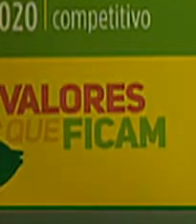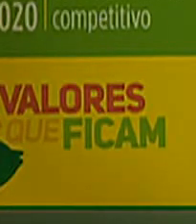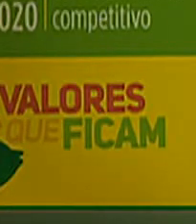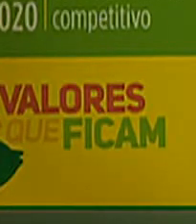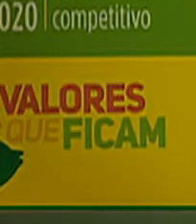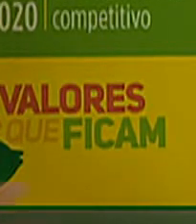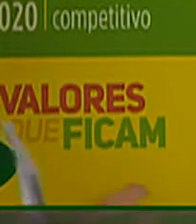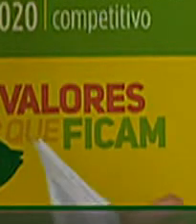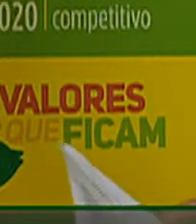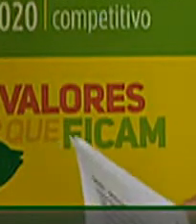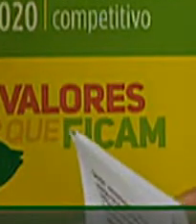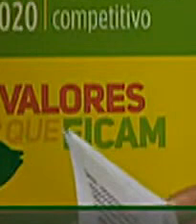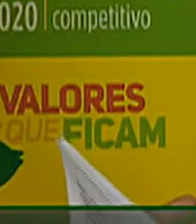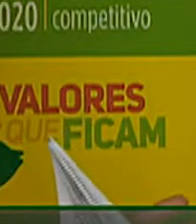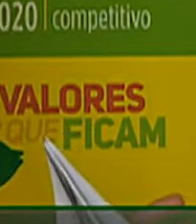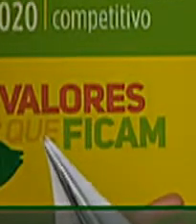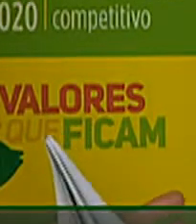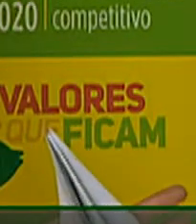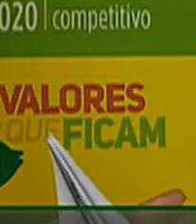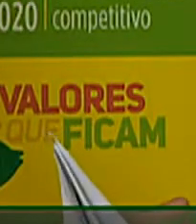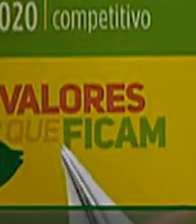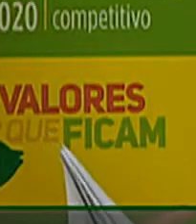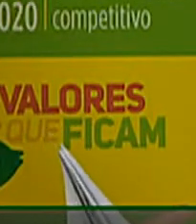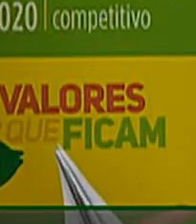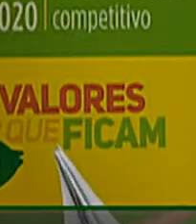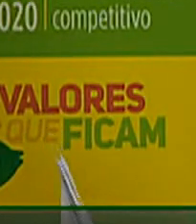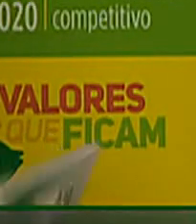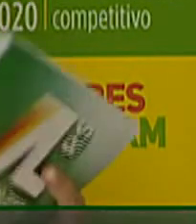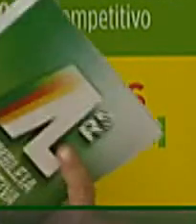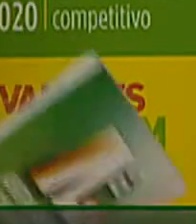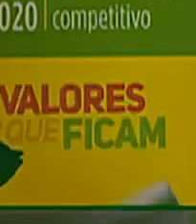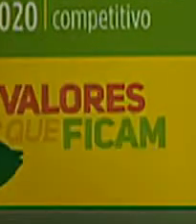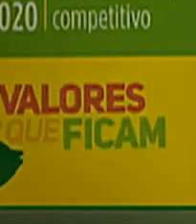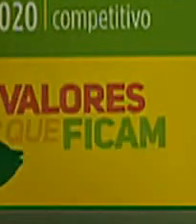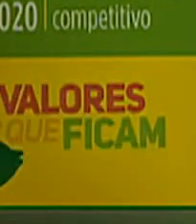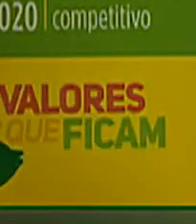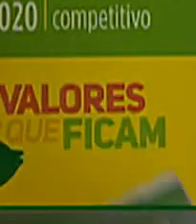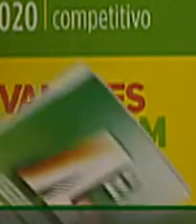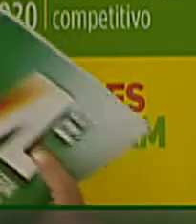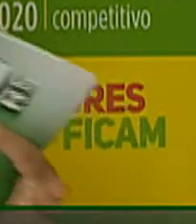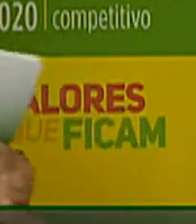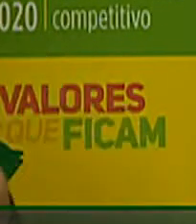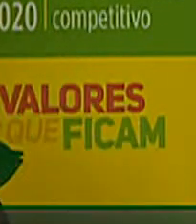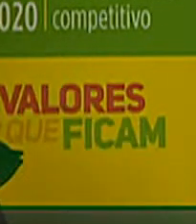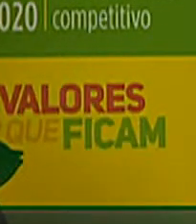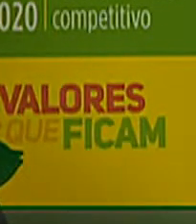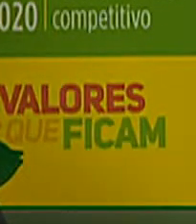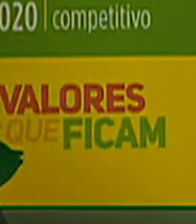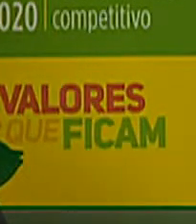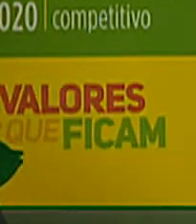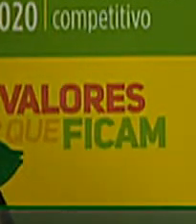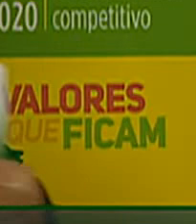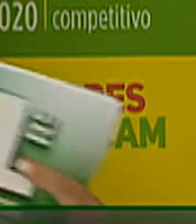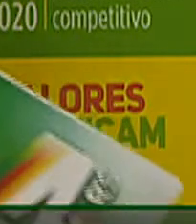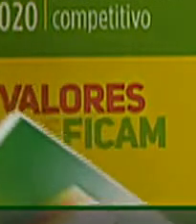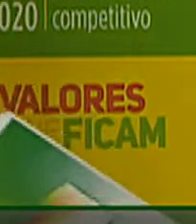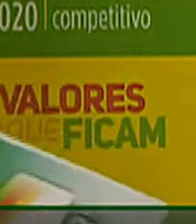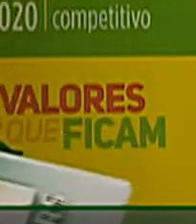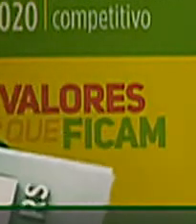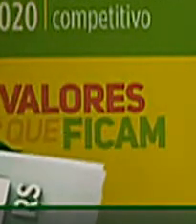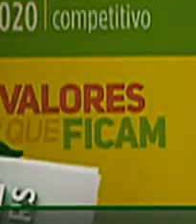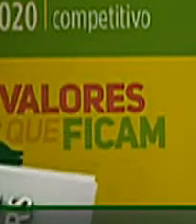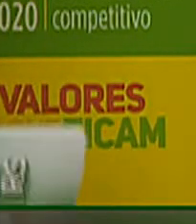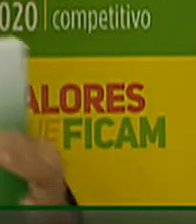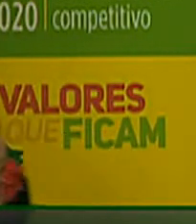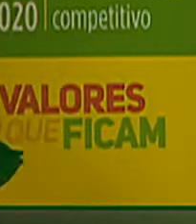neste momento lá posicionado, porque em instantes ele vai iniciar a sessão. E atualmente os líderes definem a pauta na semana anterior à votação